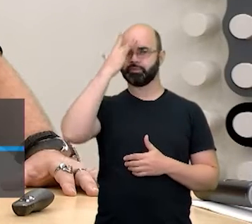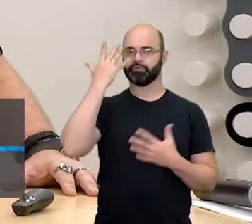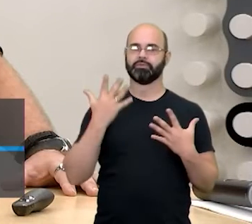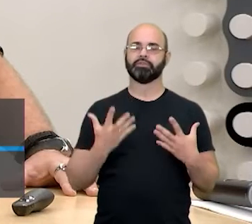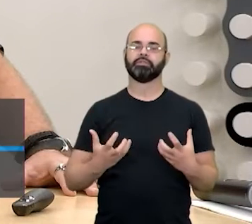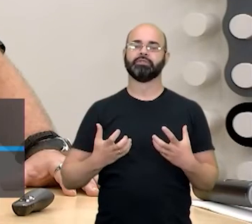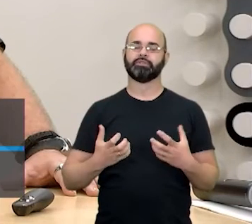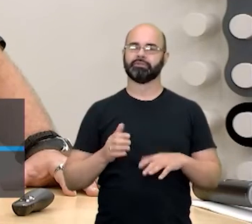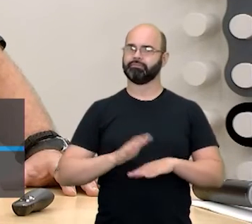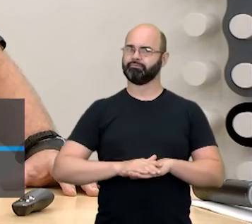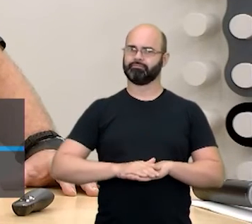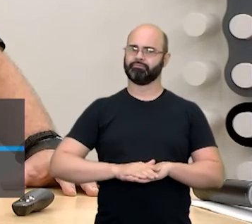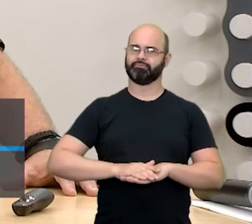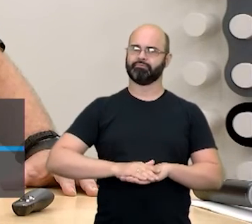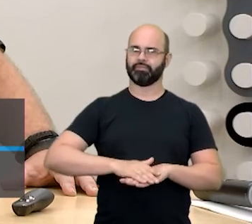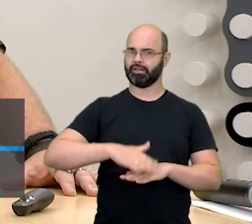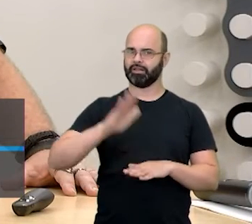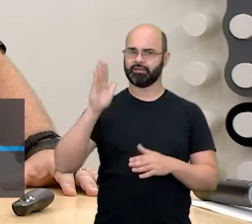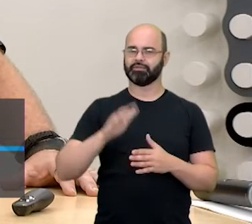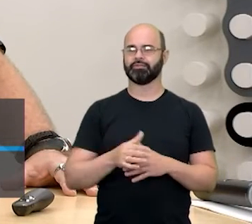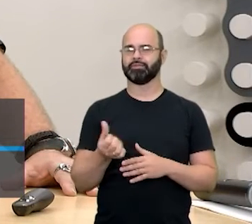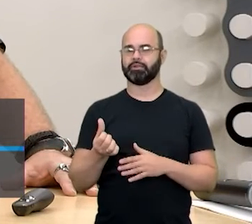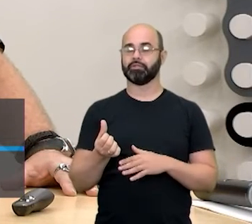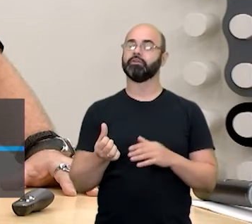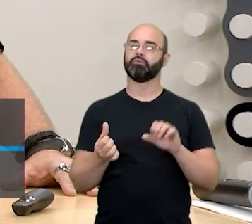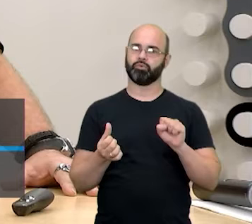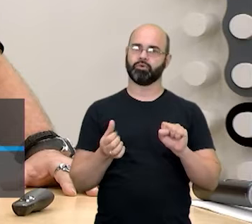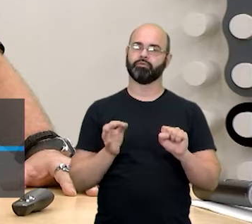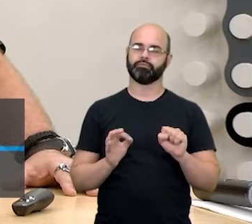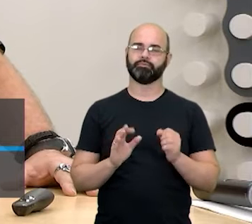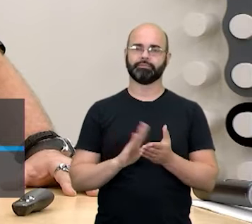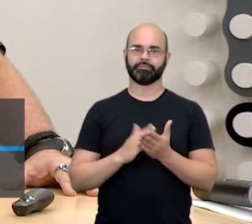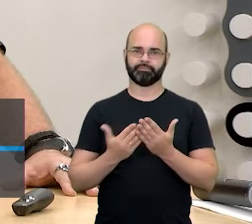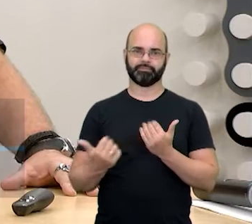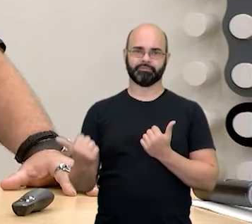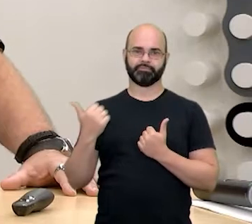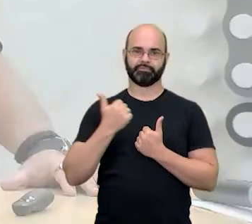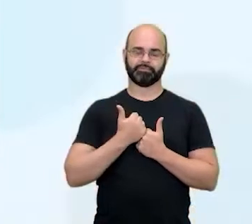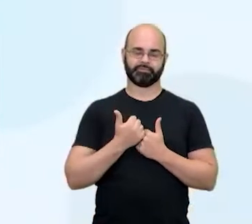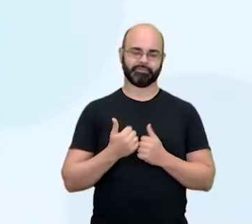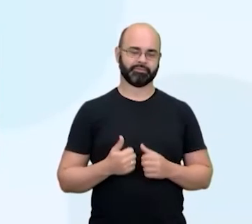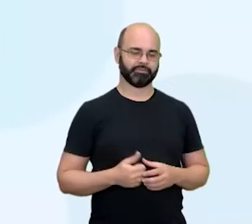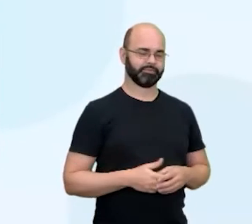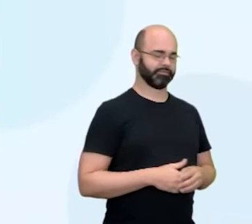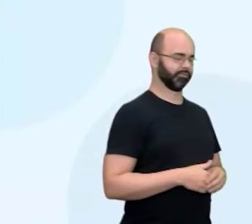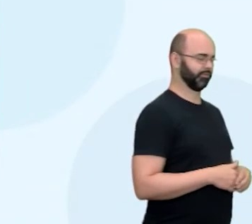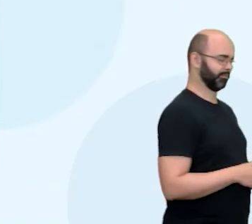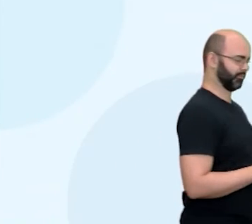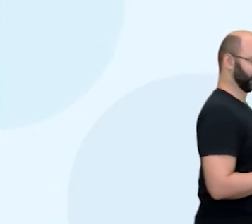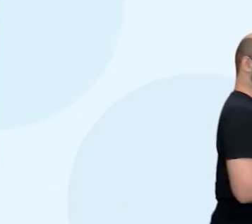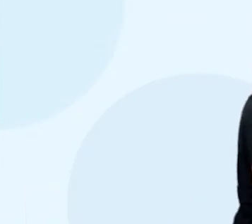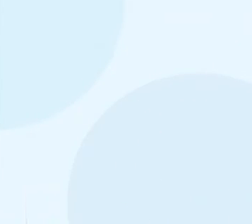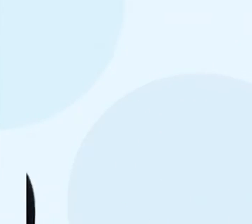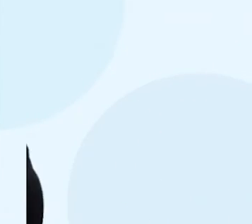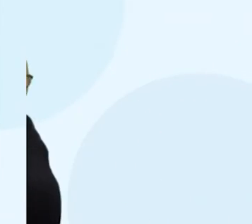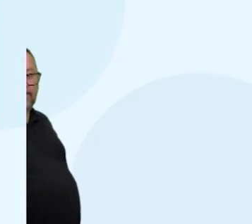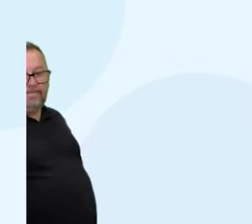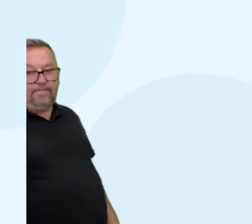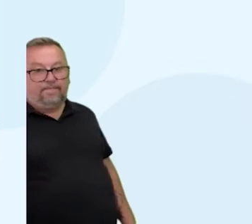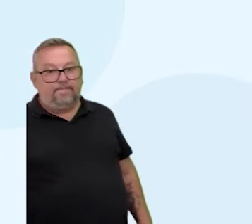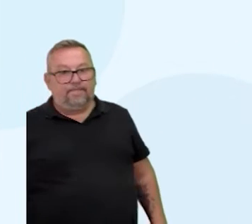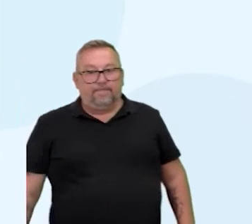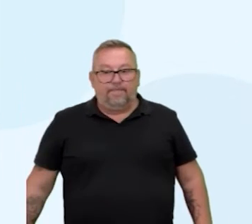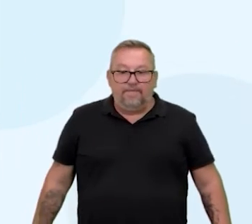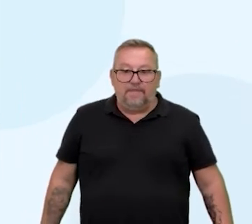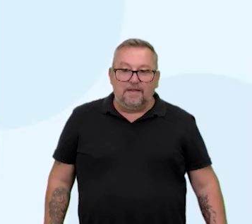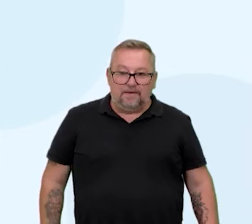Então é muito mais, né, do que 6 bilhões aí. E lá no final ele coloca lá, antropoceno, era geológica